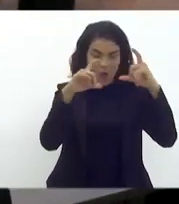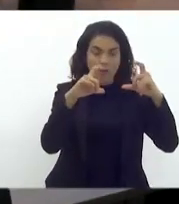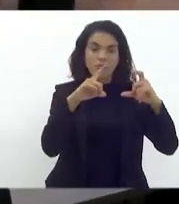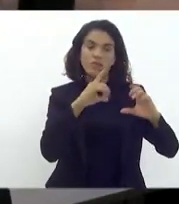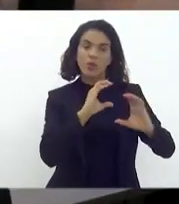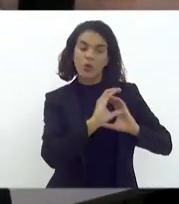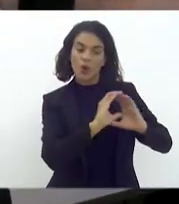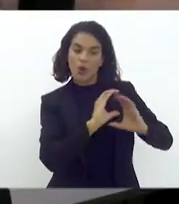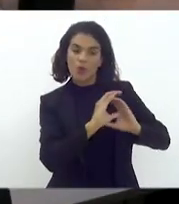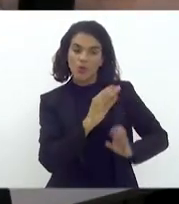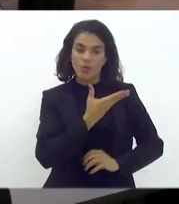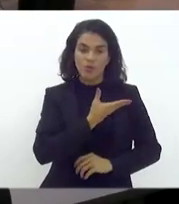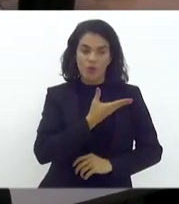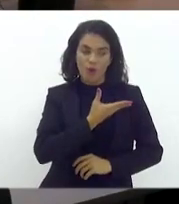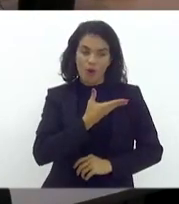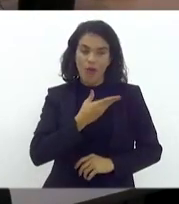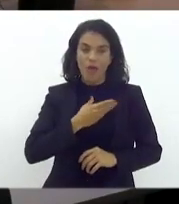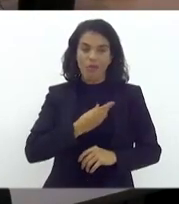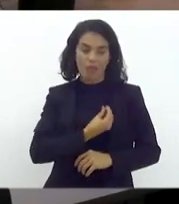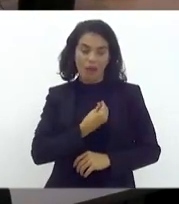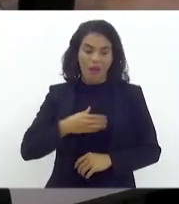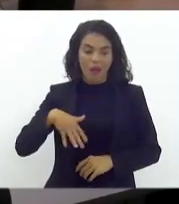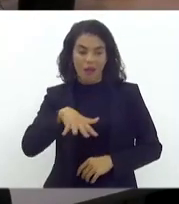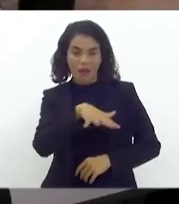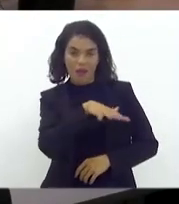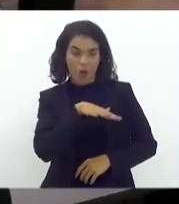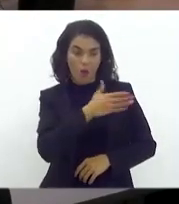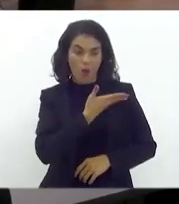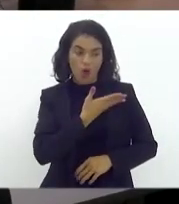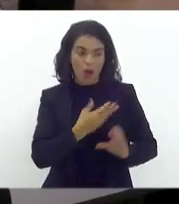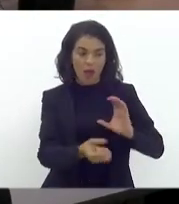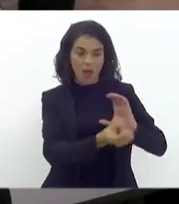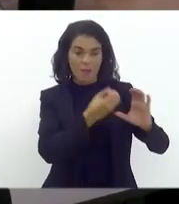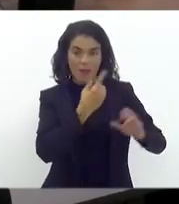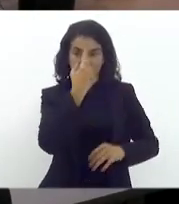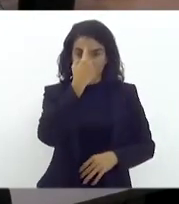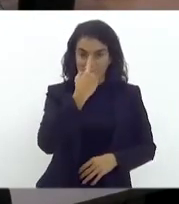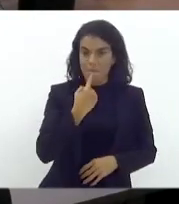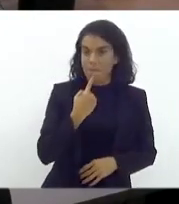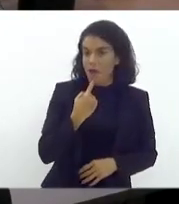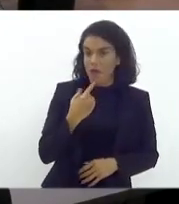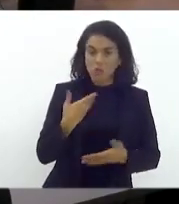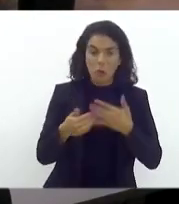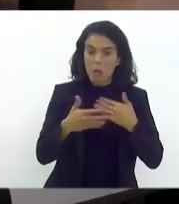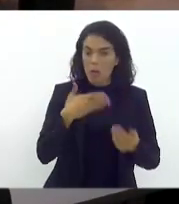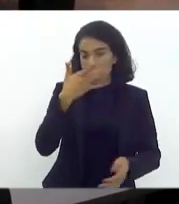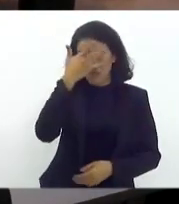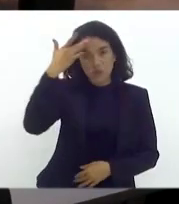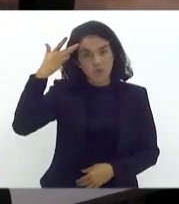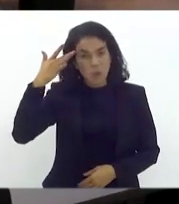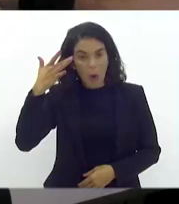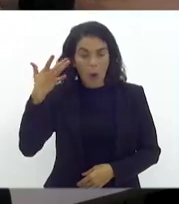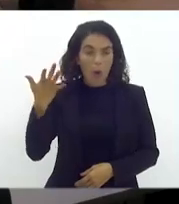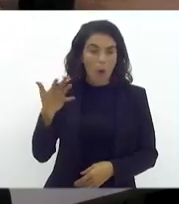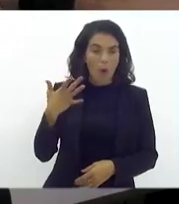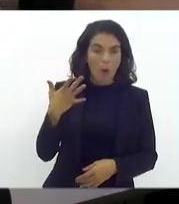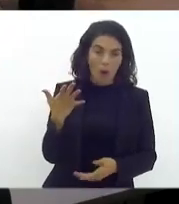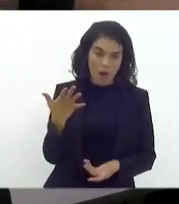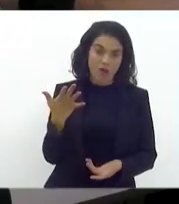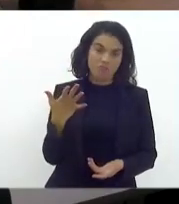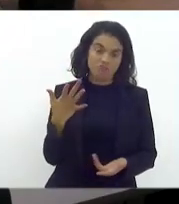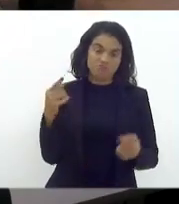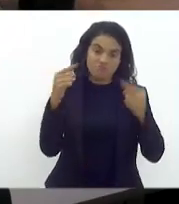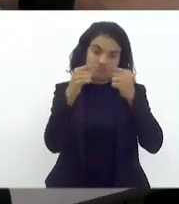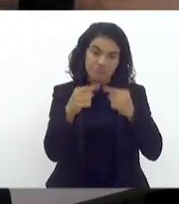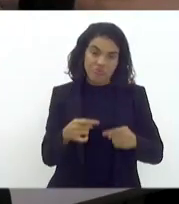seu colega que tá nas imediações o colega Manda uma imagem de alguém que preenche as características